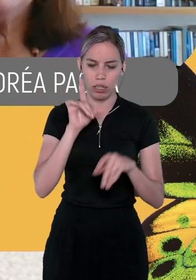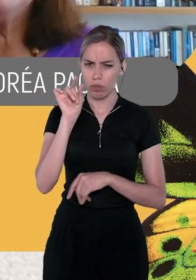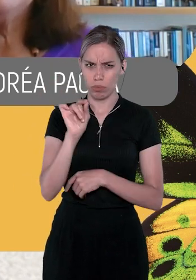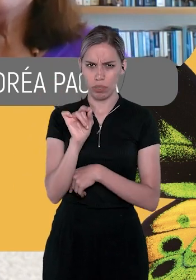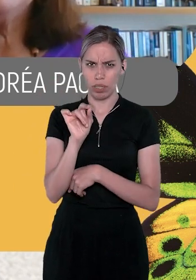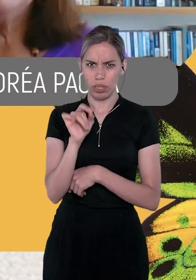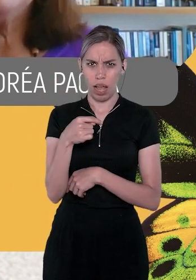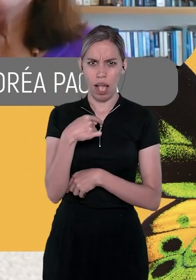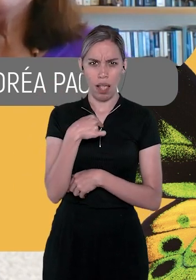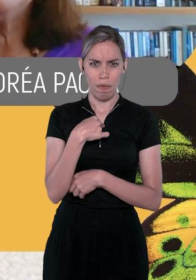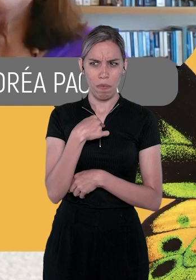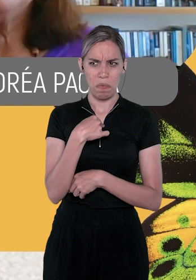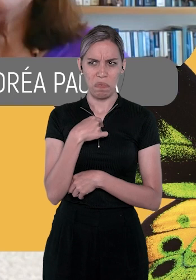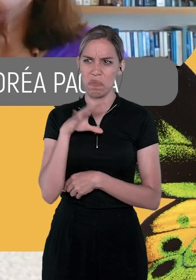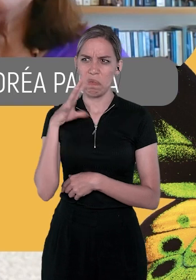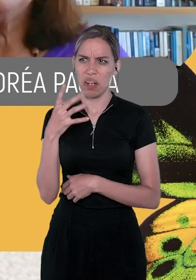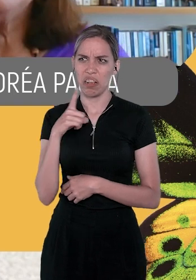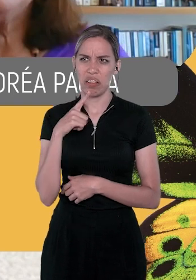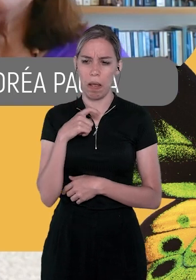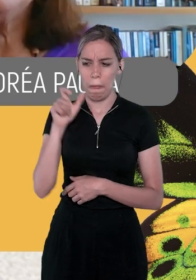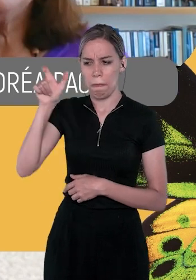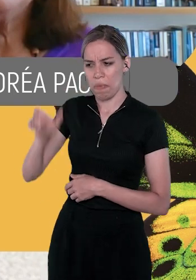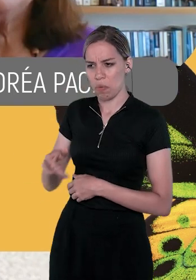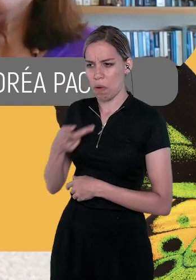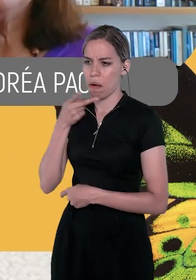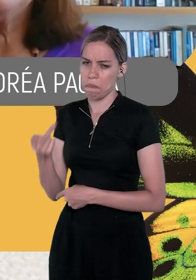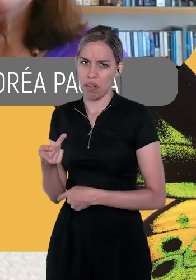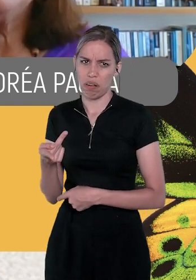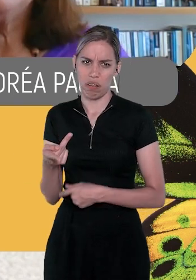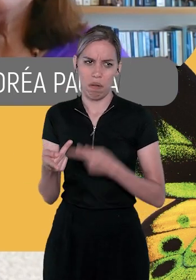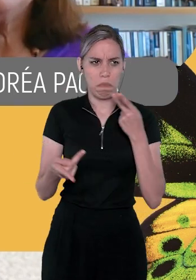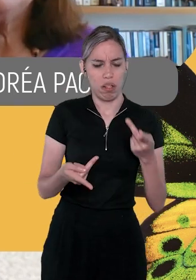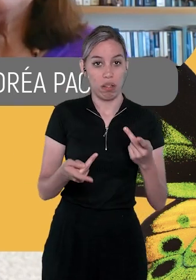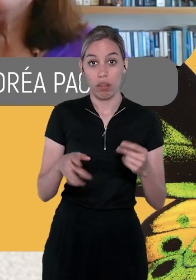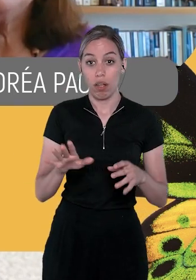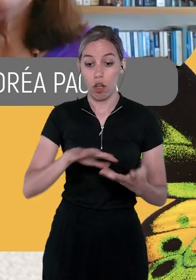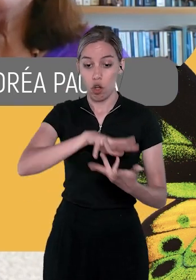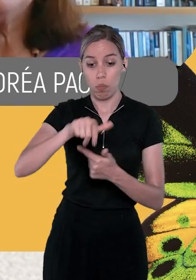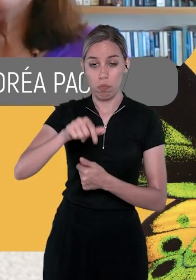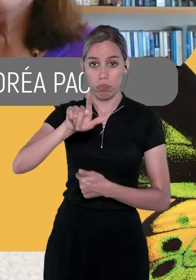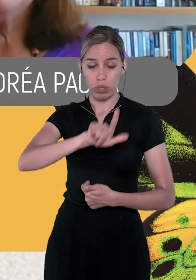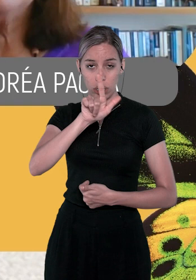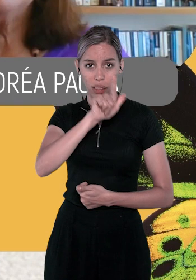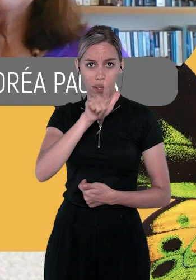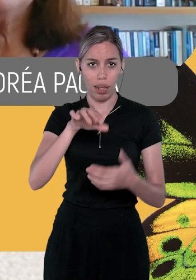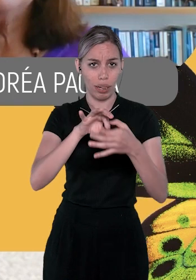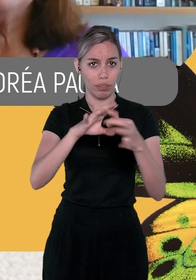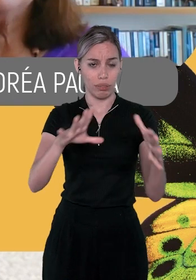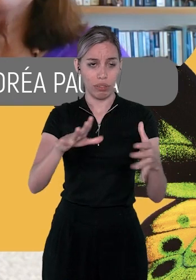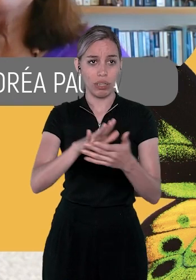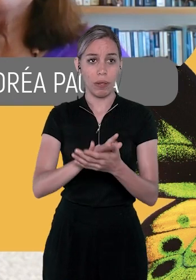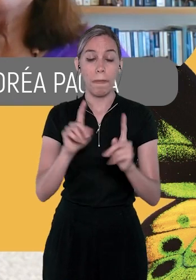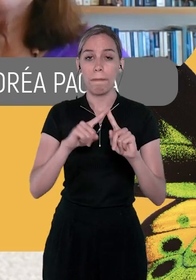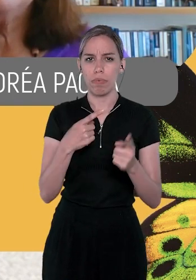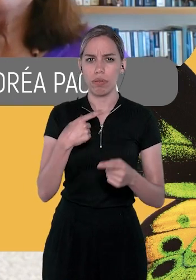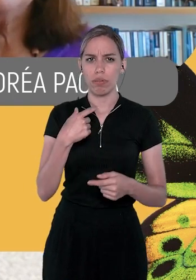Eu não acredito em lugar de fala na literatura, porque a literatura é o reino da liberdade. Você pode fazer o que você quiser. Mas eu